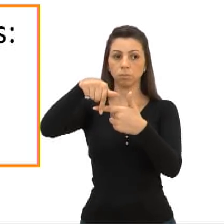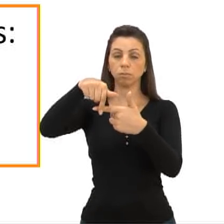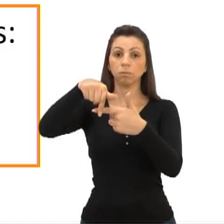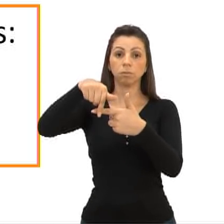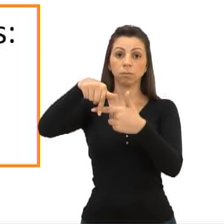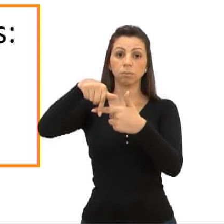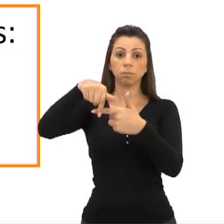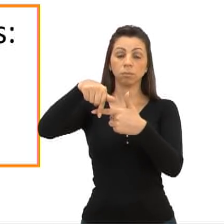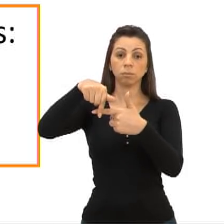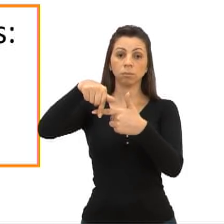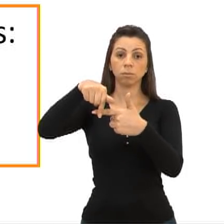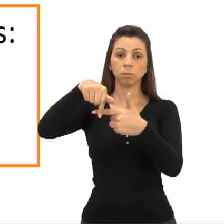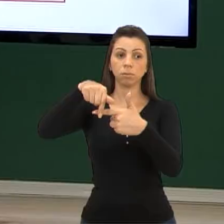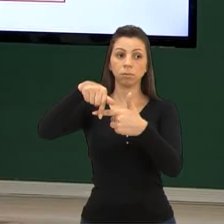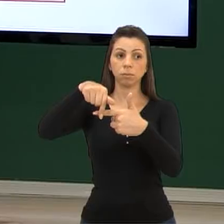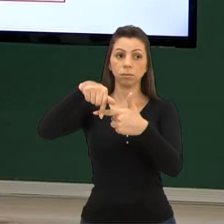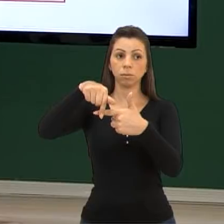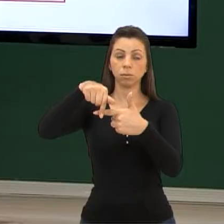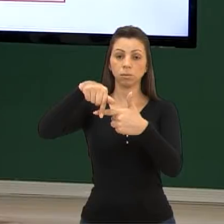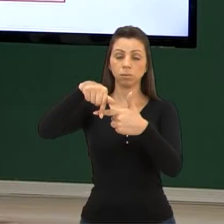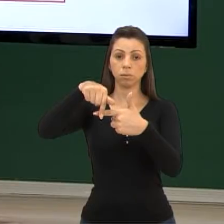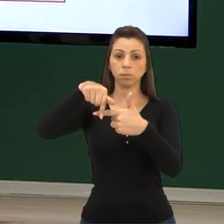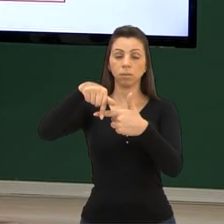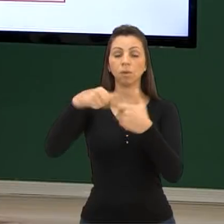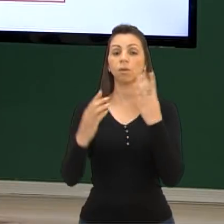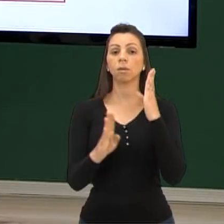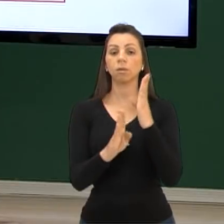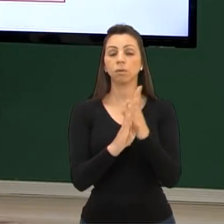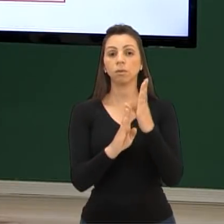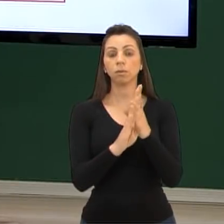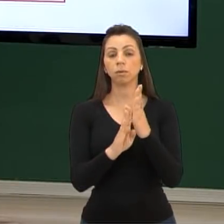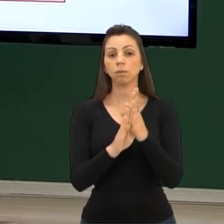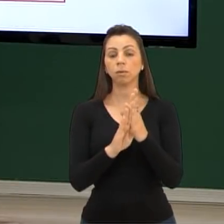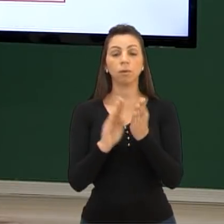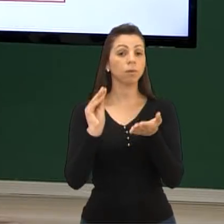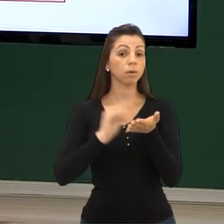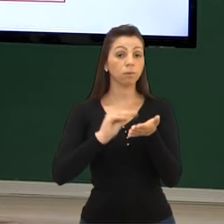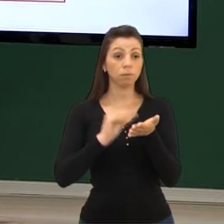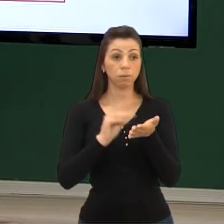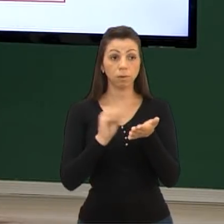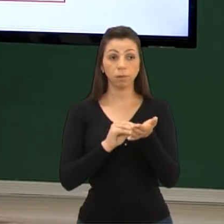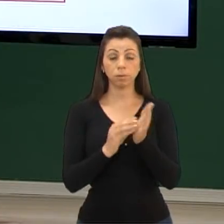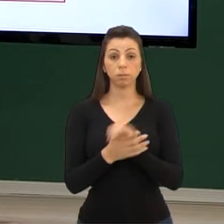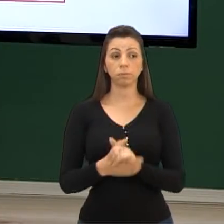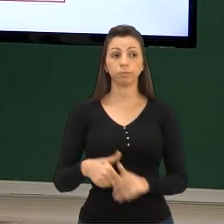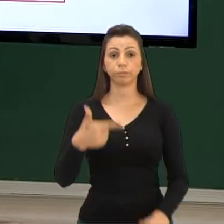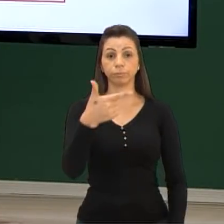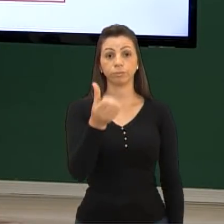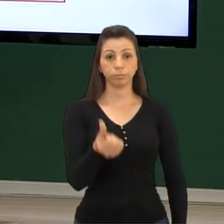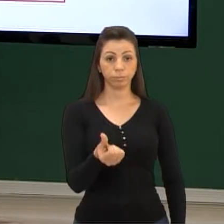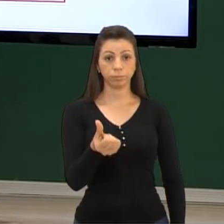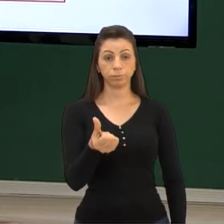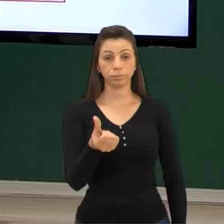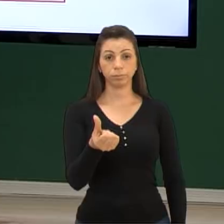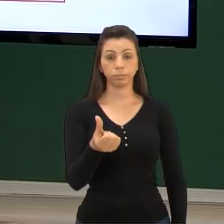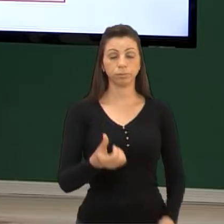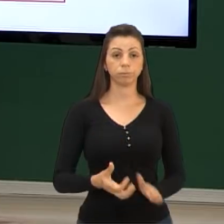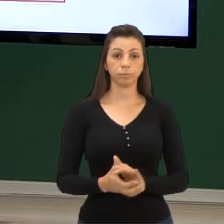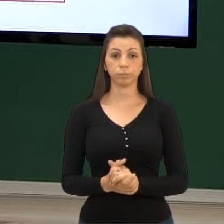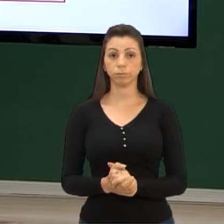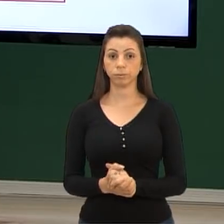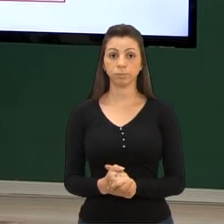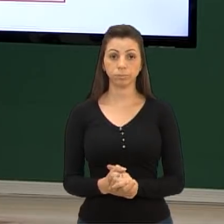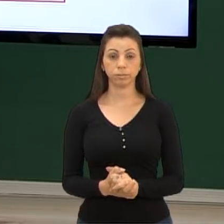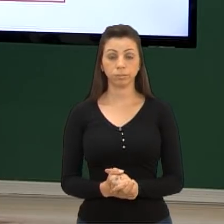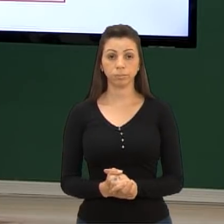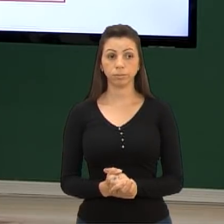o valor que você tem, você identifica o termo faltante, que seria 26.